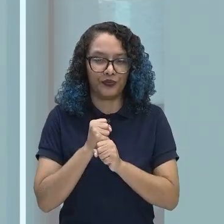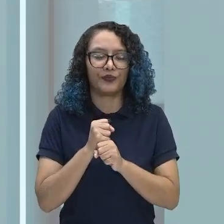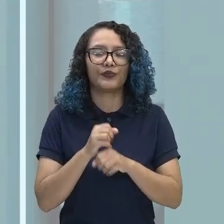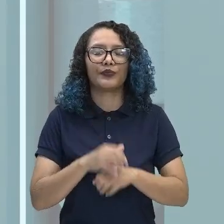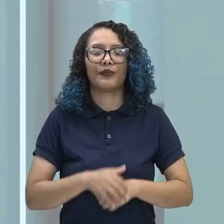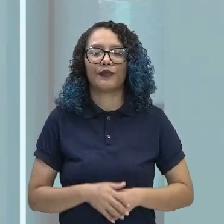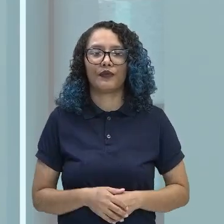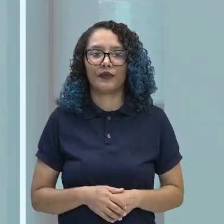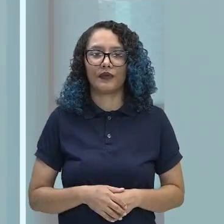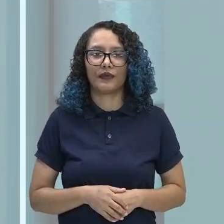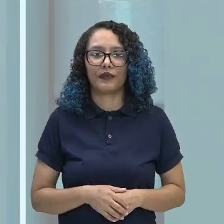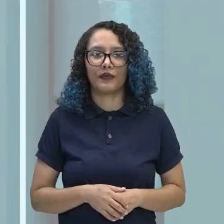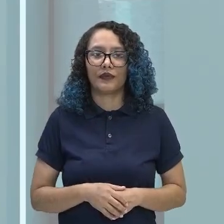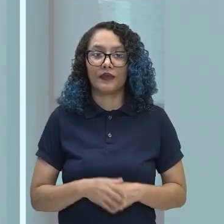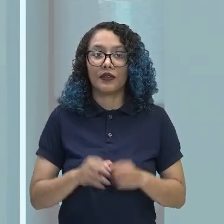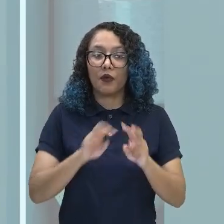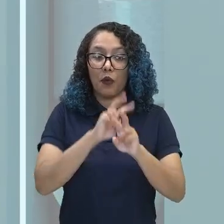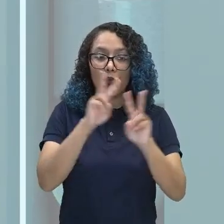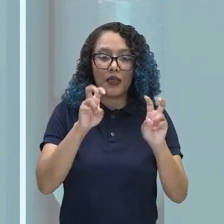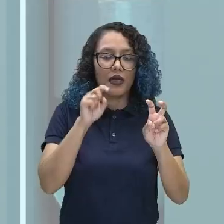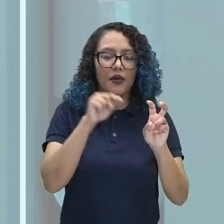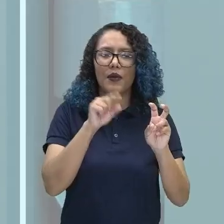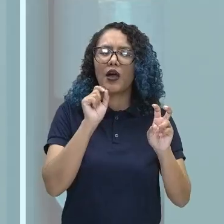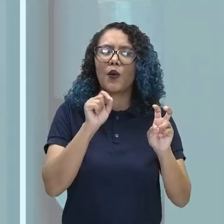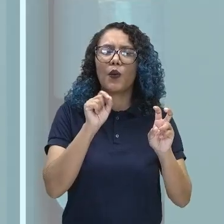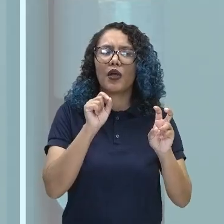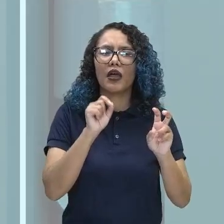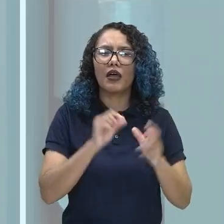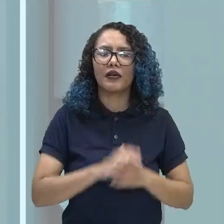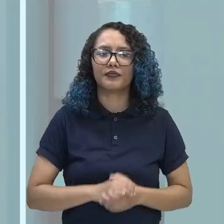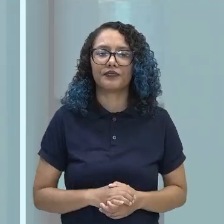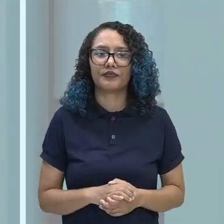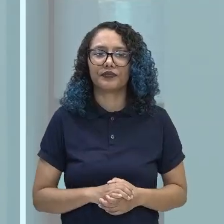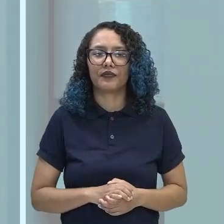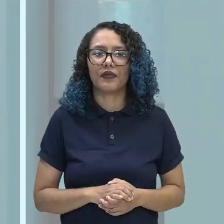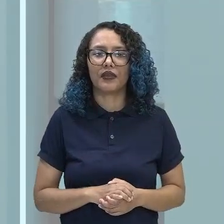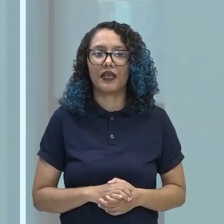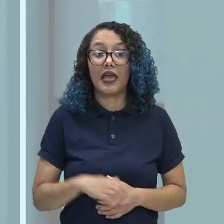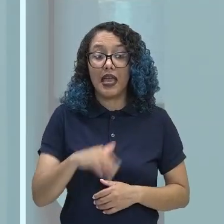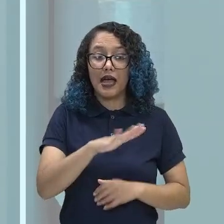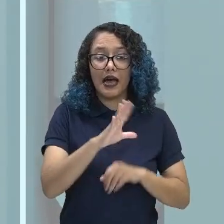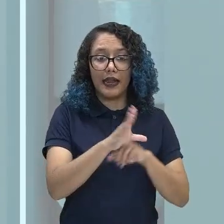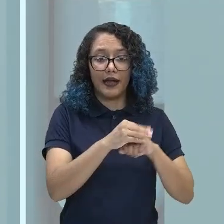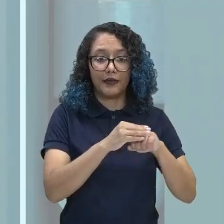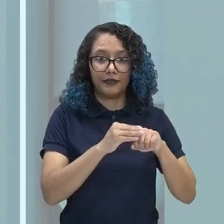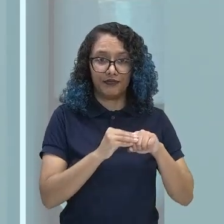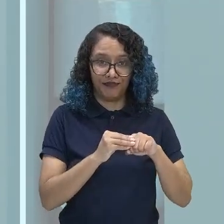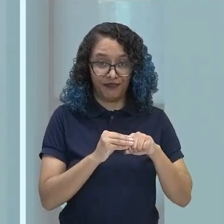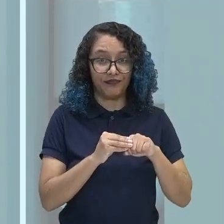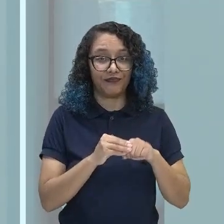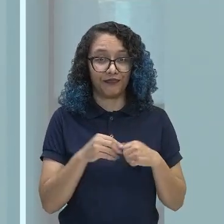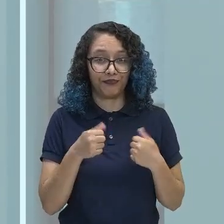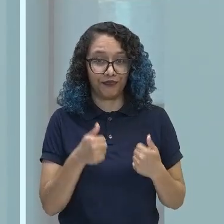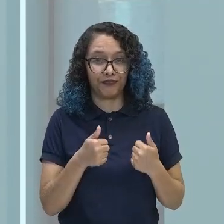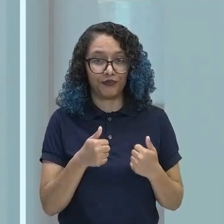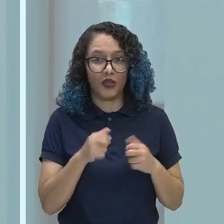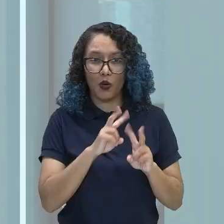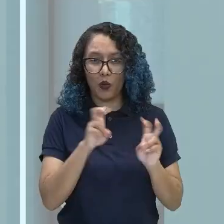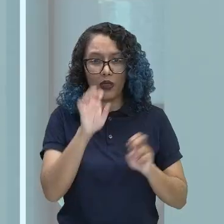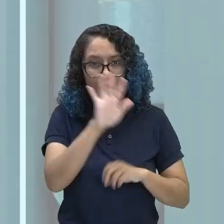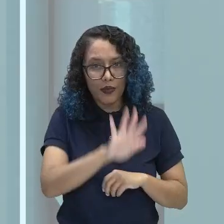momento. Tema, ou seja, é a grande área de conhecimento, certo? A temática